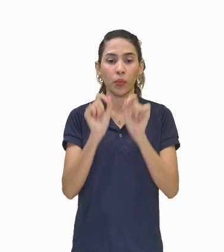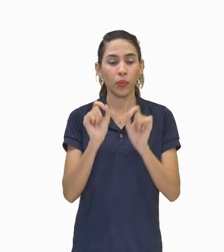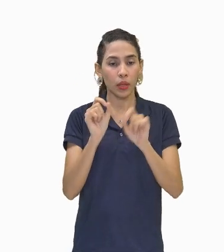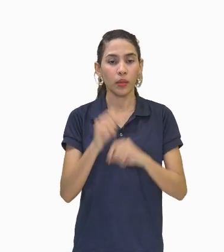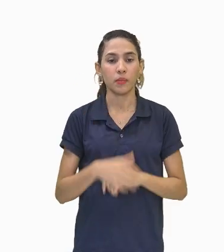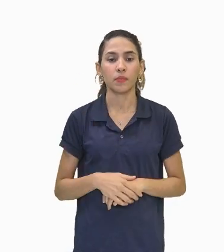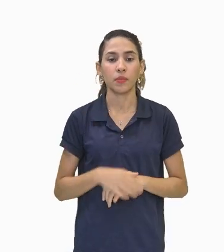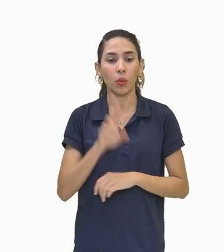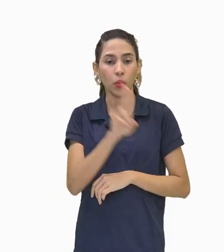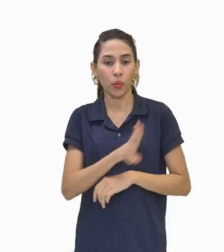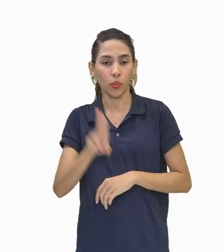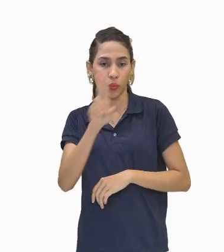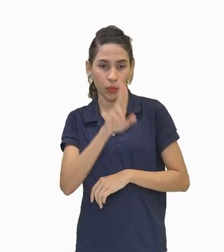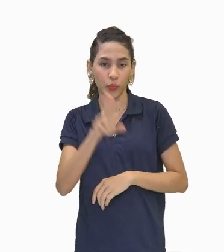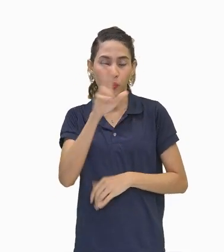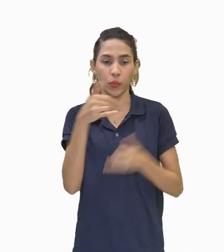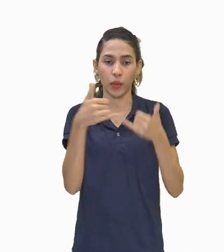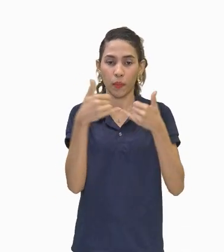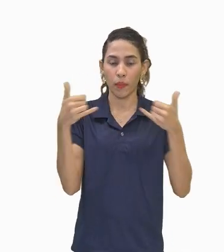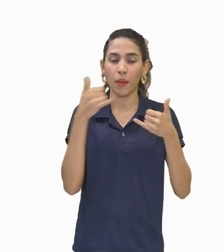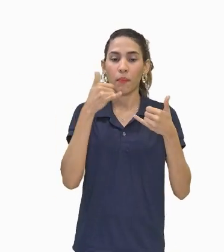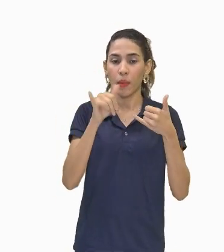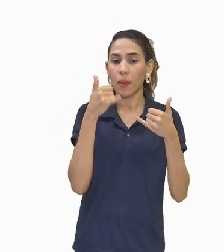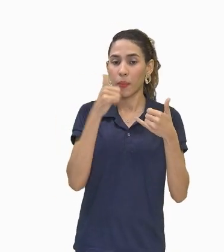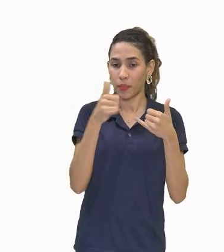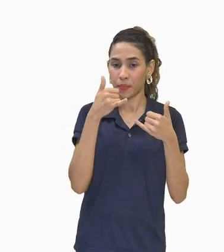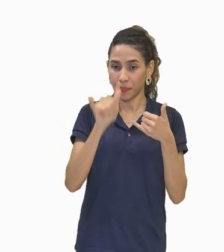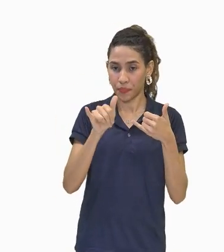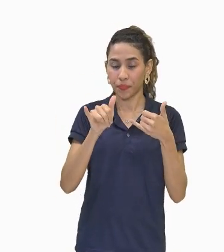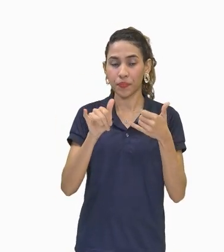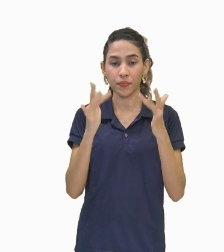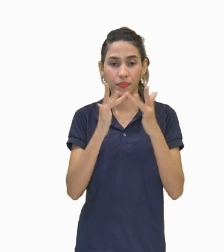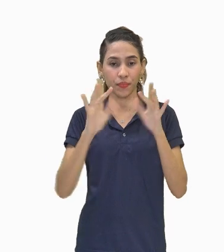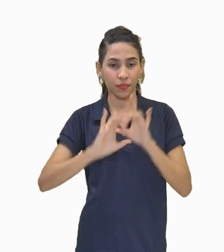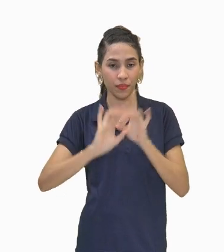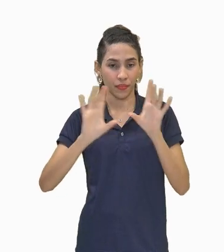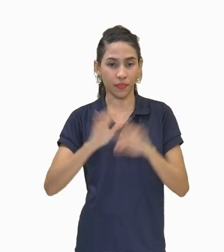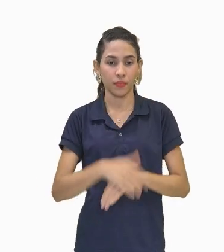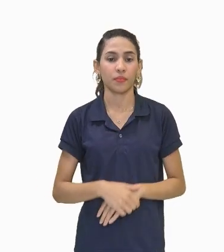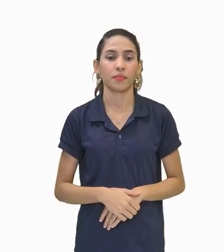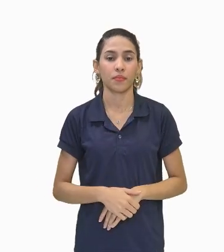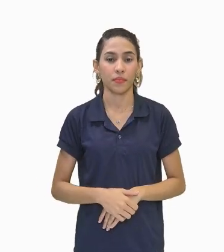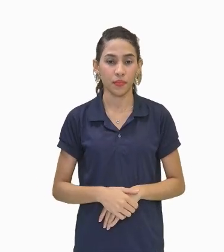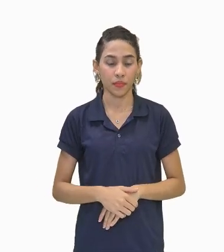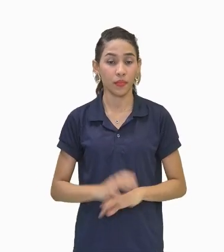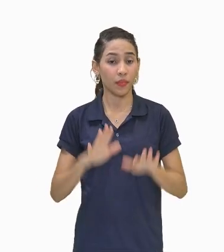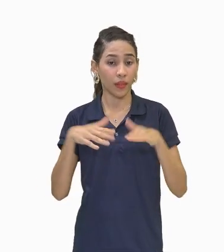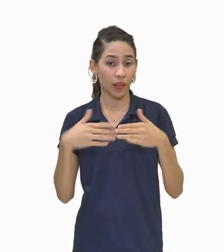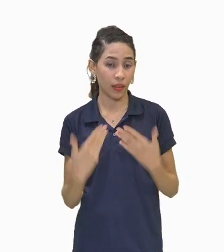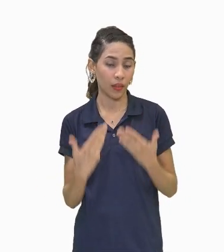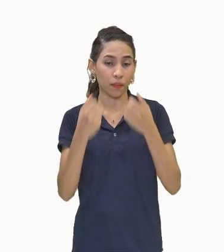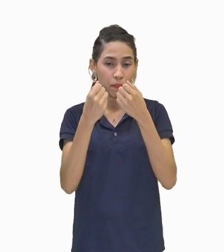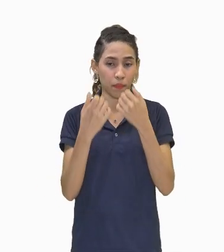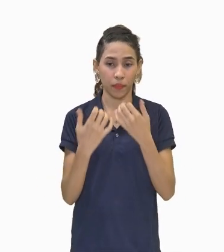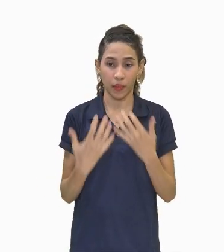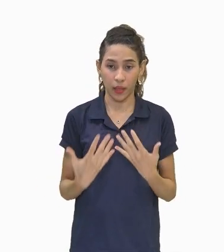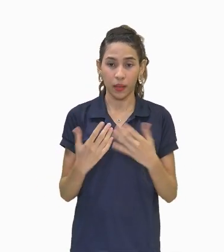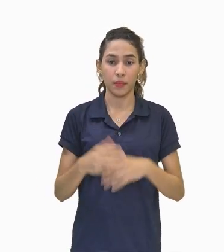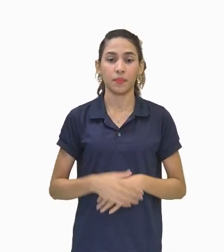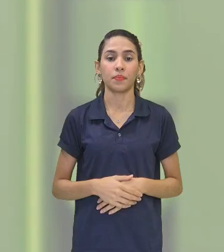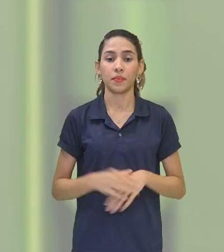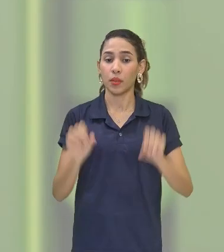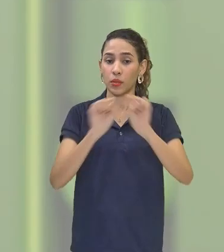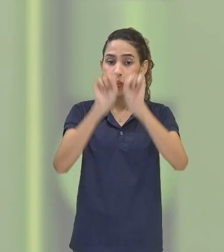disponível. Então, para se falar do circuito em paralelo, nós temos que observar também a